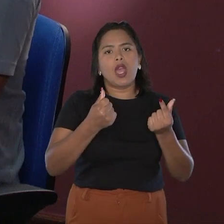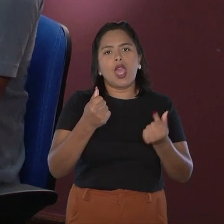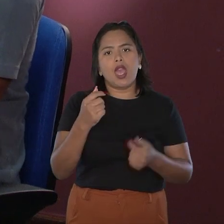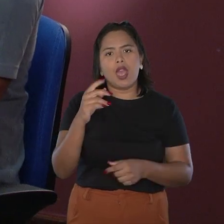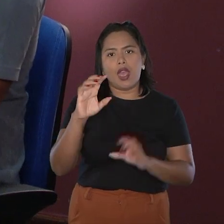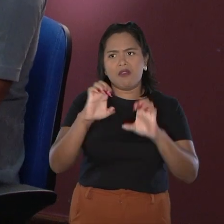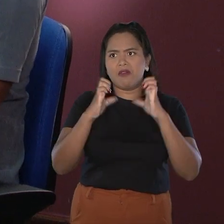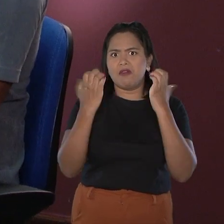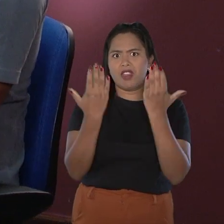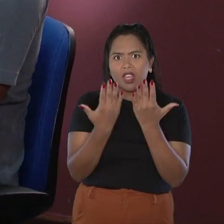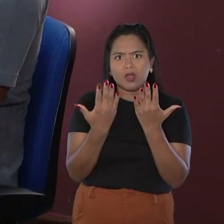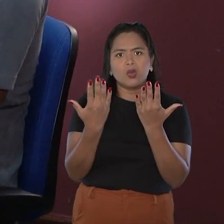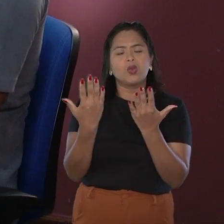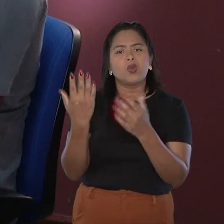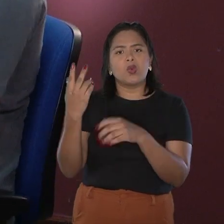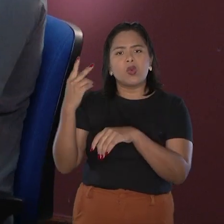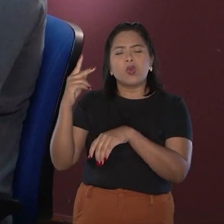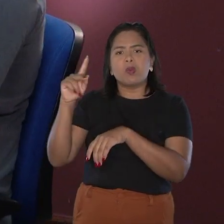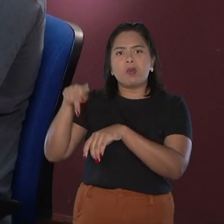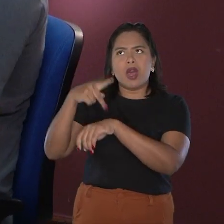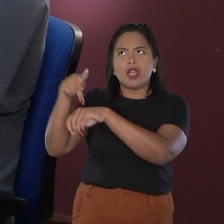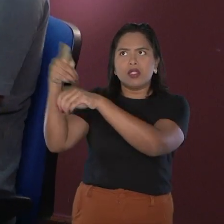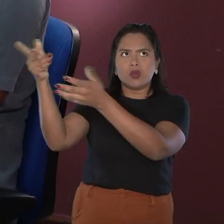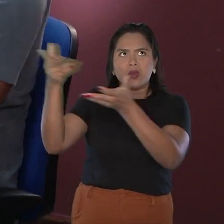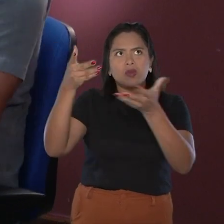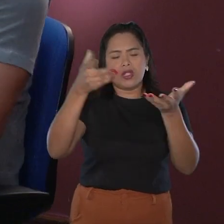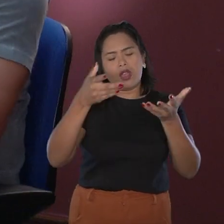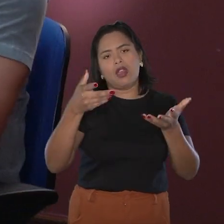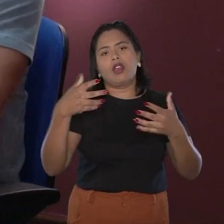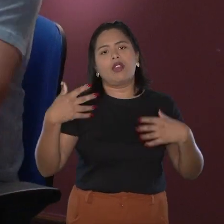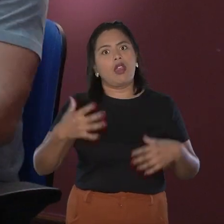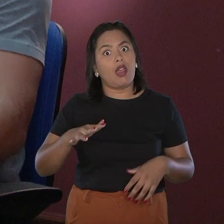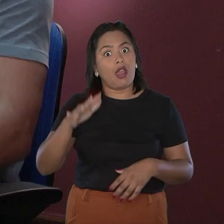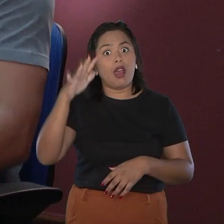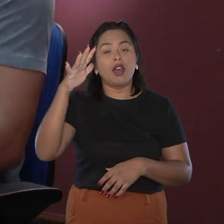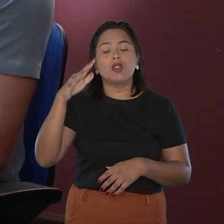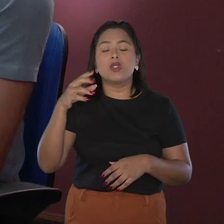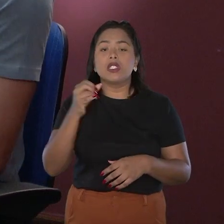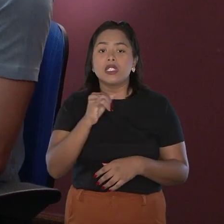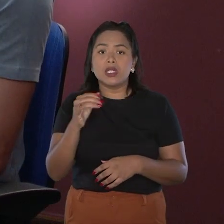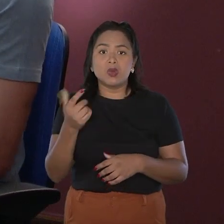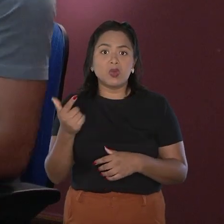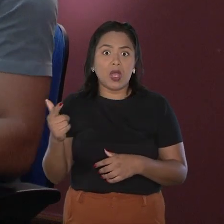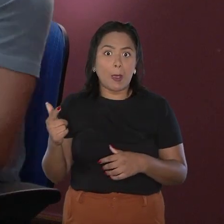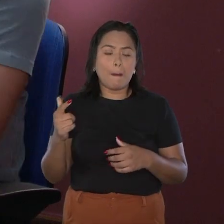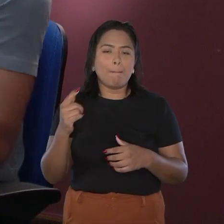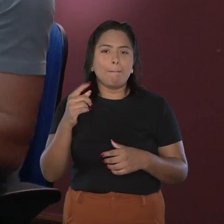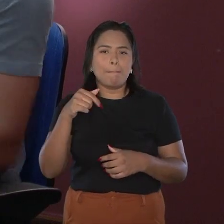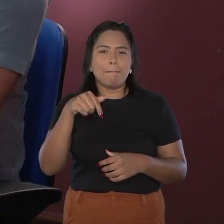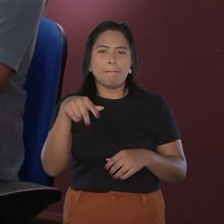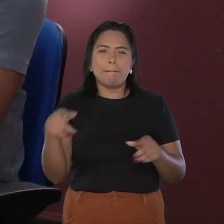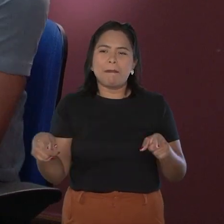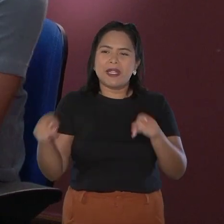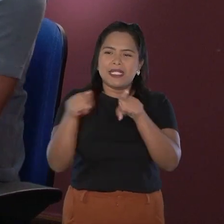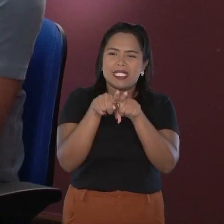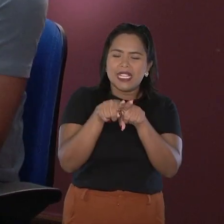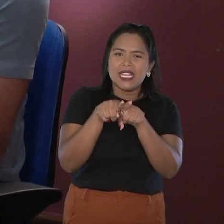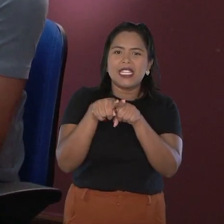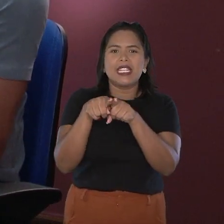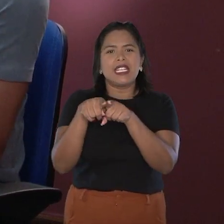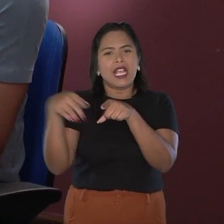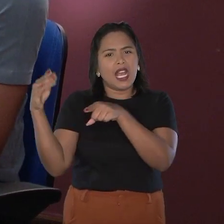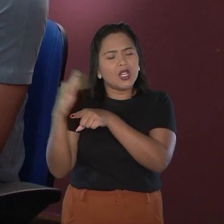muito altos então sem essa parceria sem todas essas mãos dando empurrando